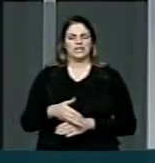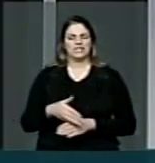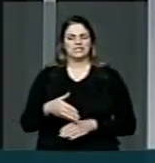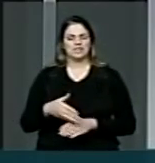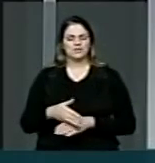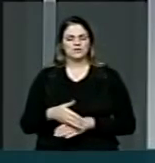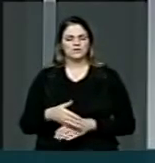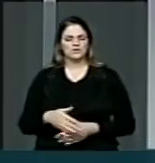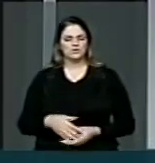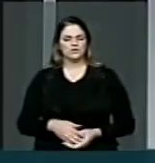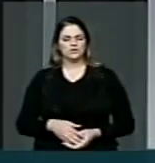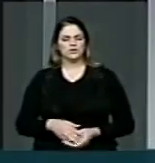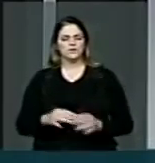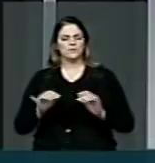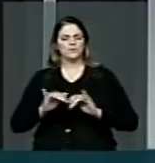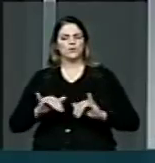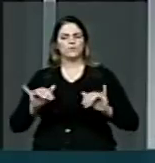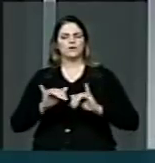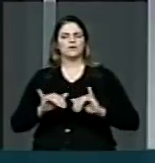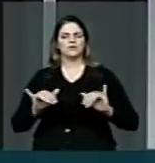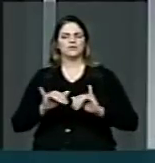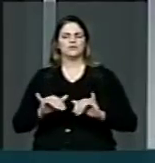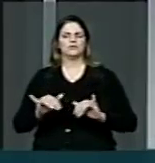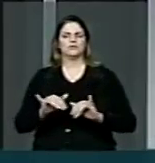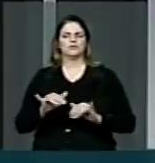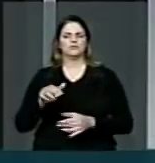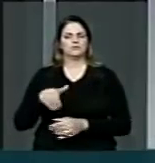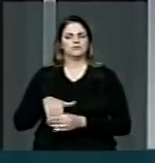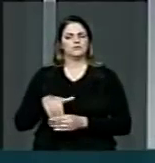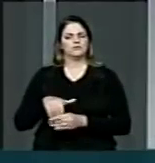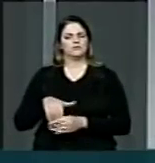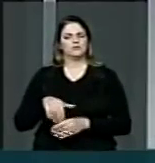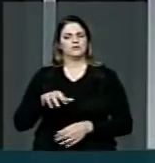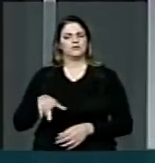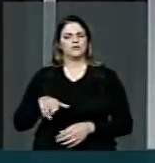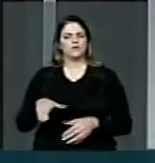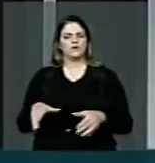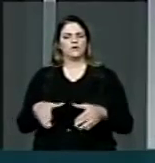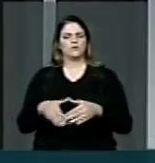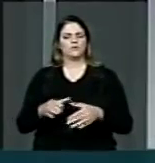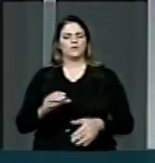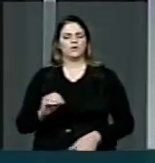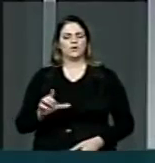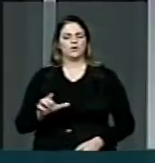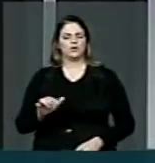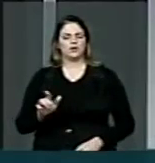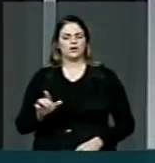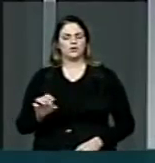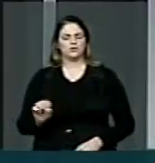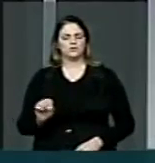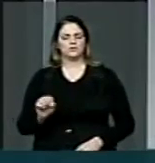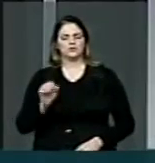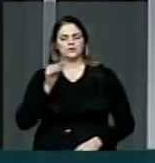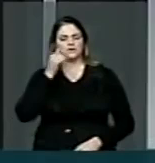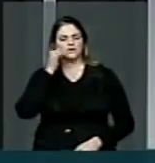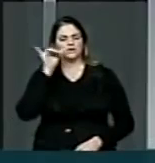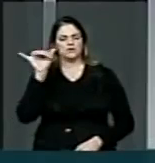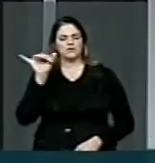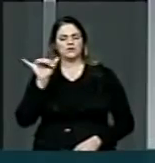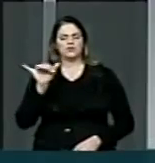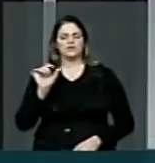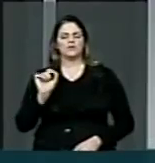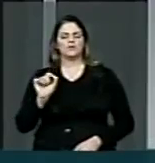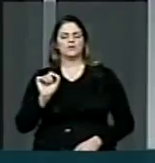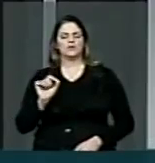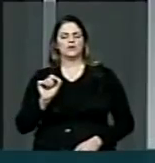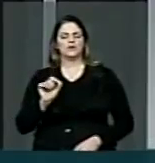vinculação da propaganda eleitoral não extensiva aos partidos coligados. Assim, elimina a interpretação